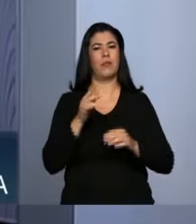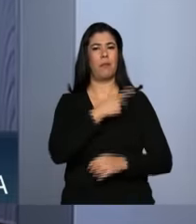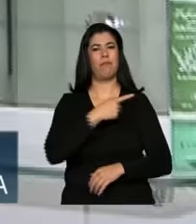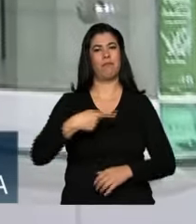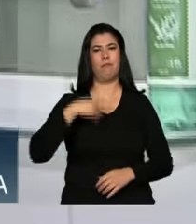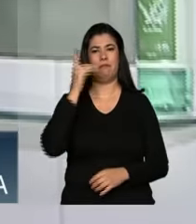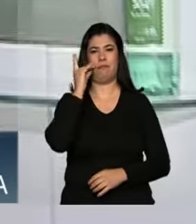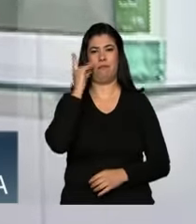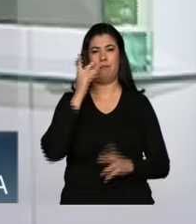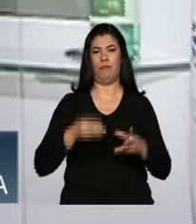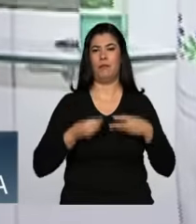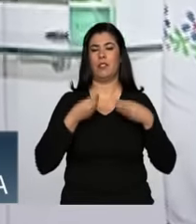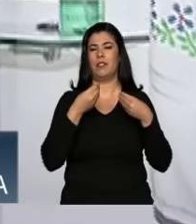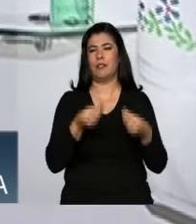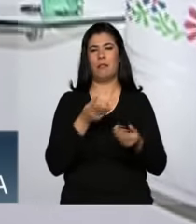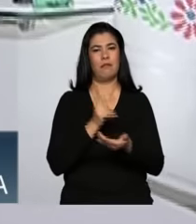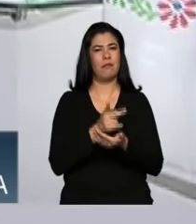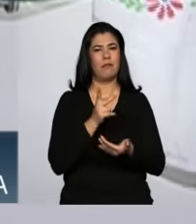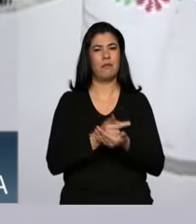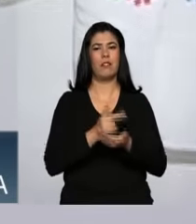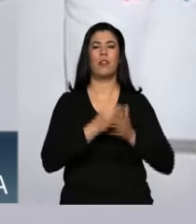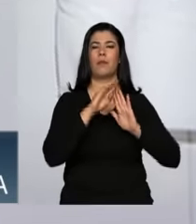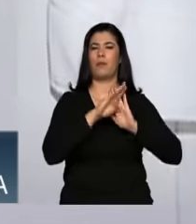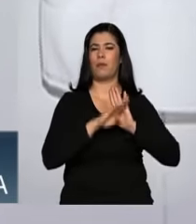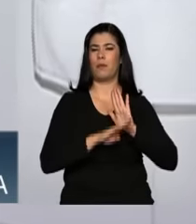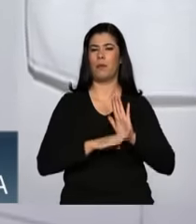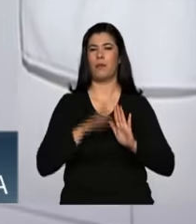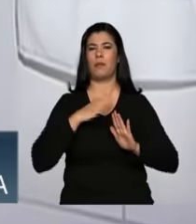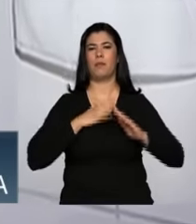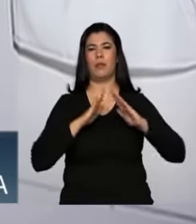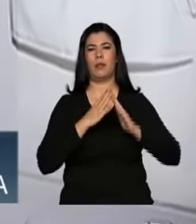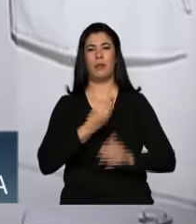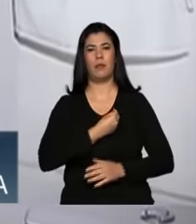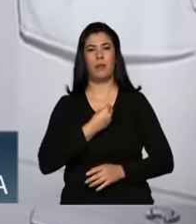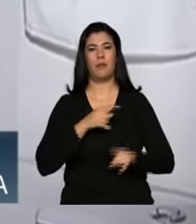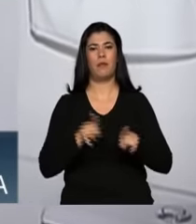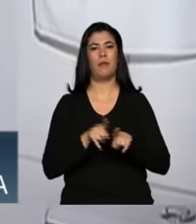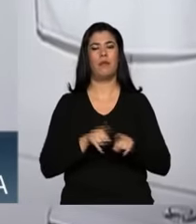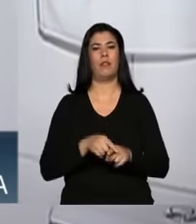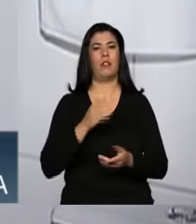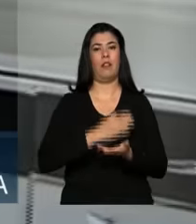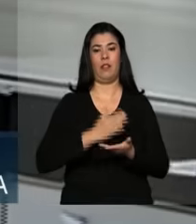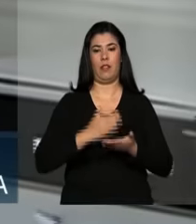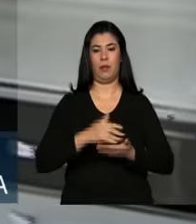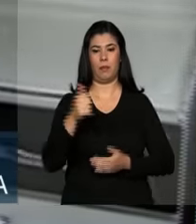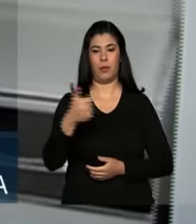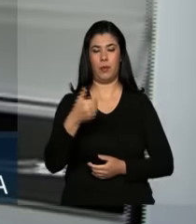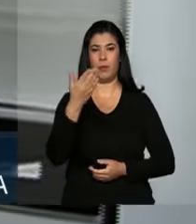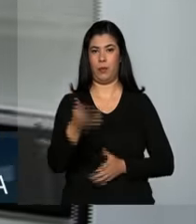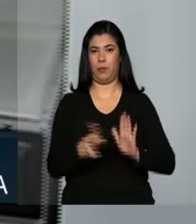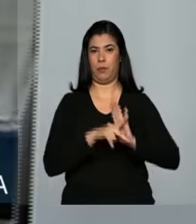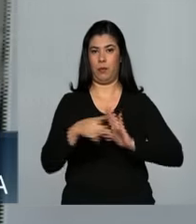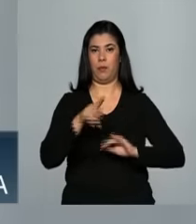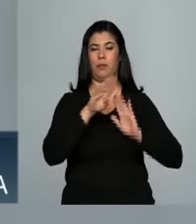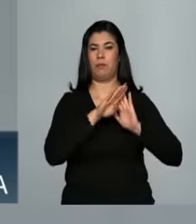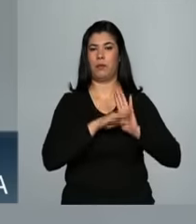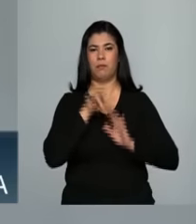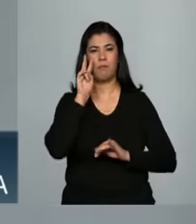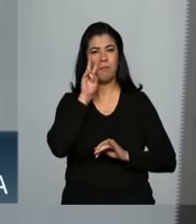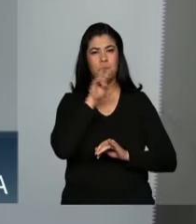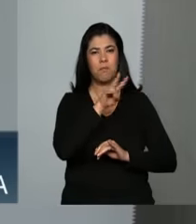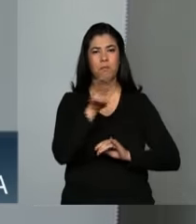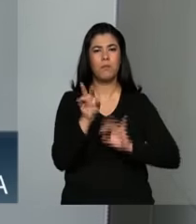entrega essas casas com frequência, programas do Minha Casa Minha Vida, especialmente da parte 2 do programa. E está sempre de olho